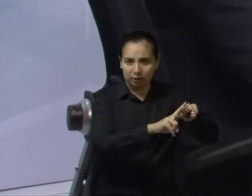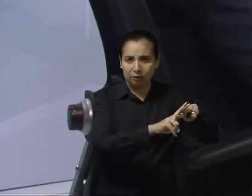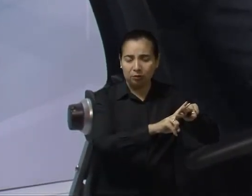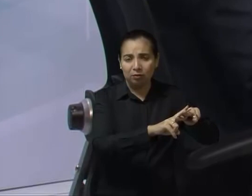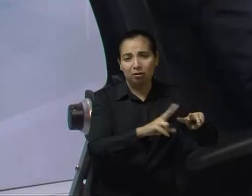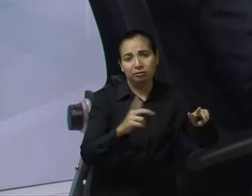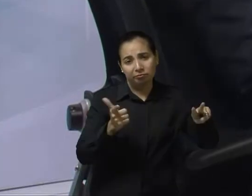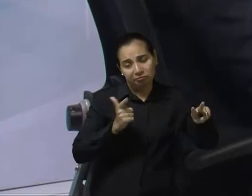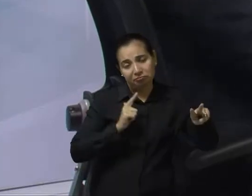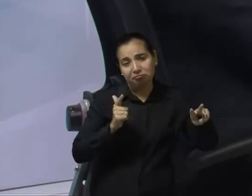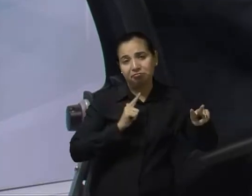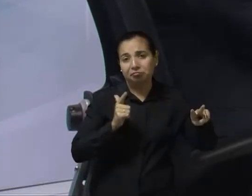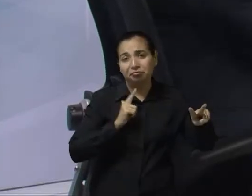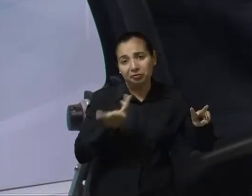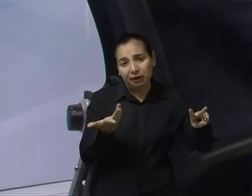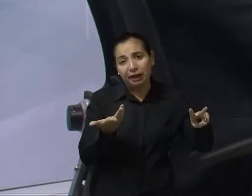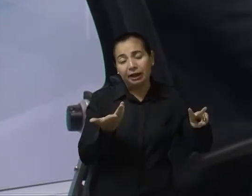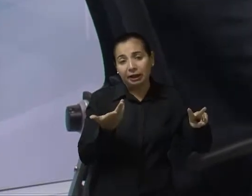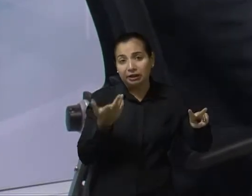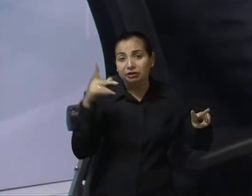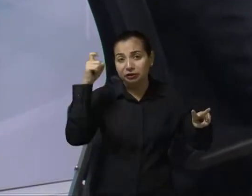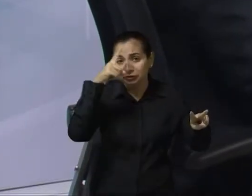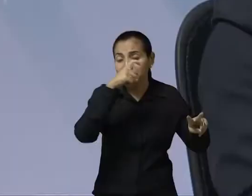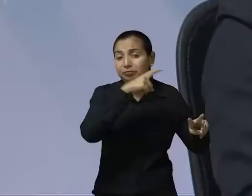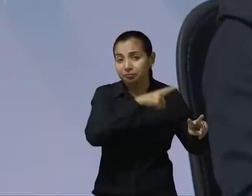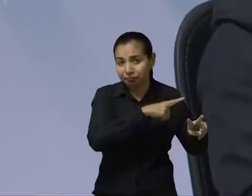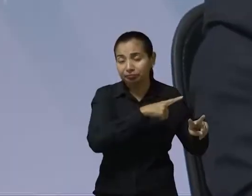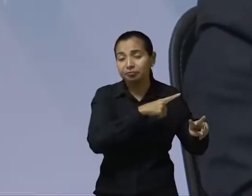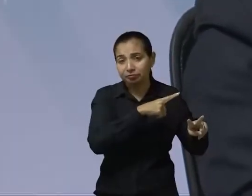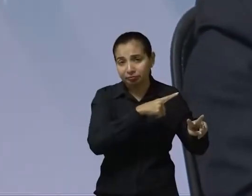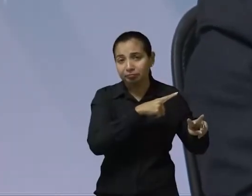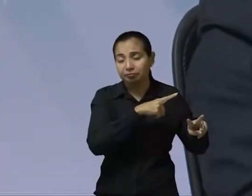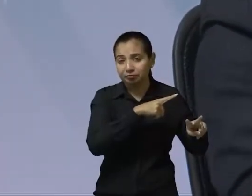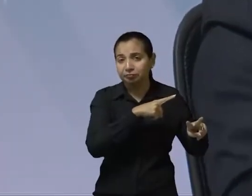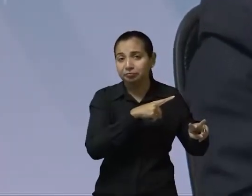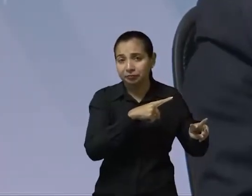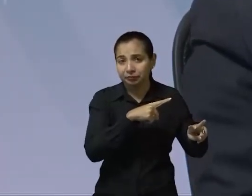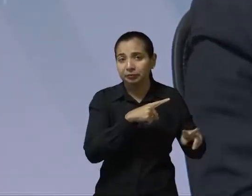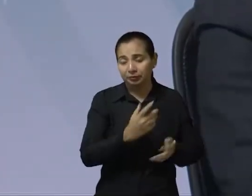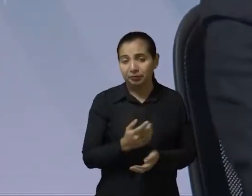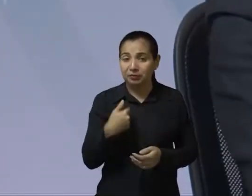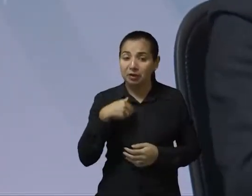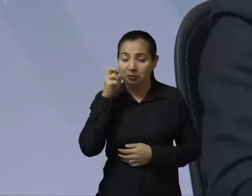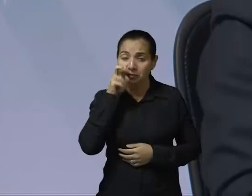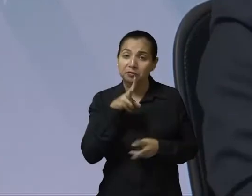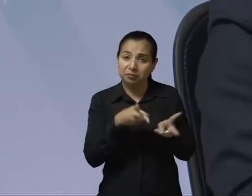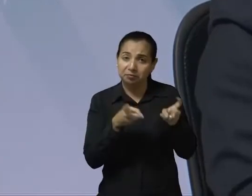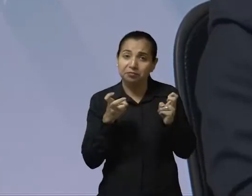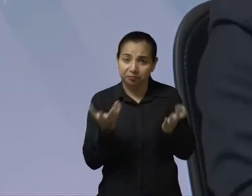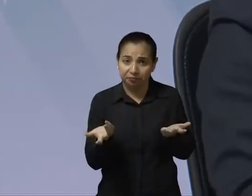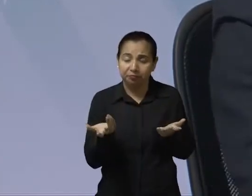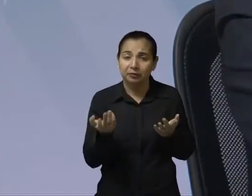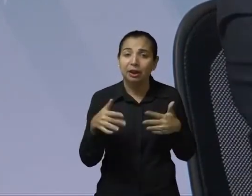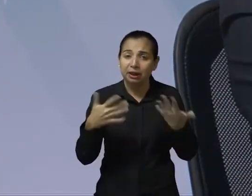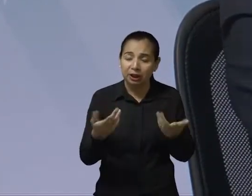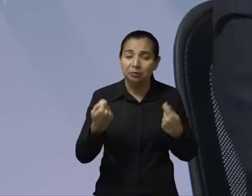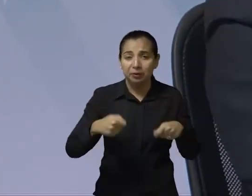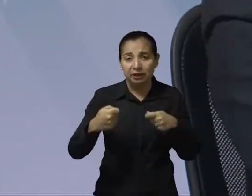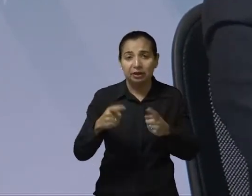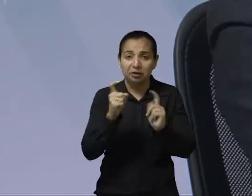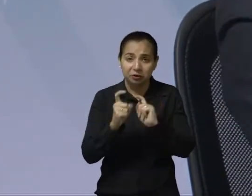um acirramento e isso dificulta, a meu ver, e essa é uma discussão que fazemos no